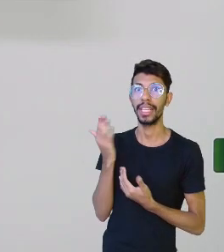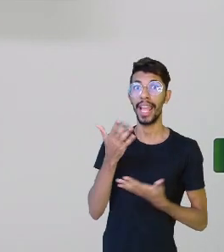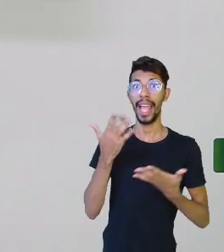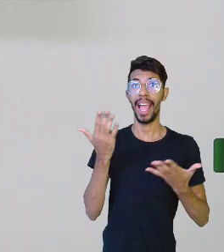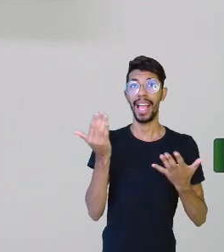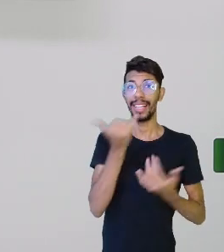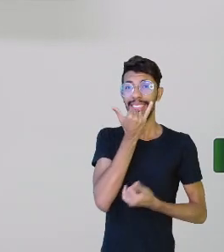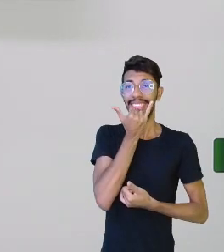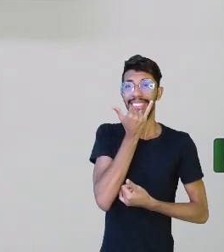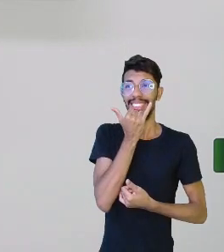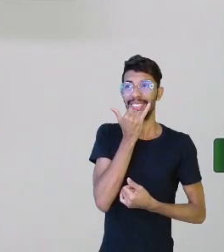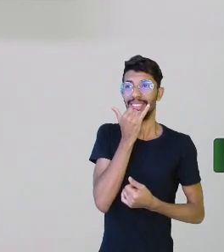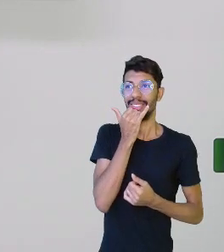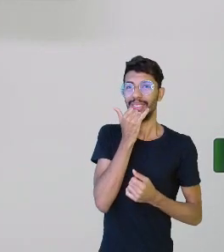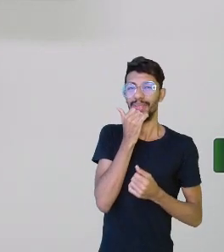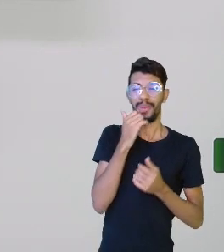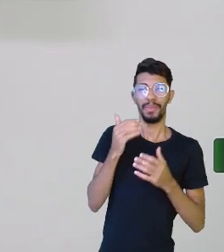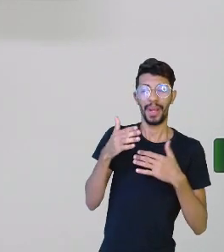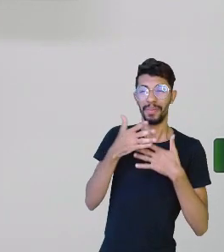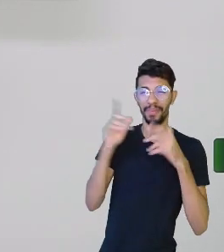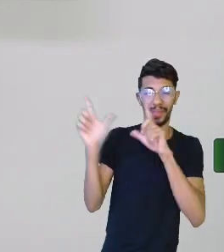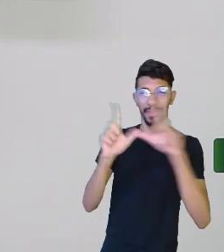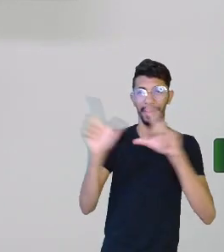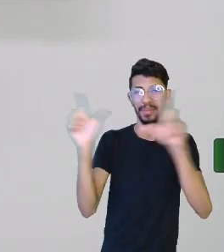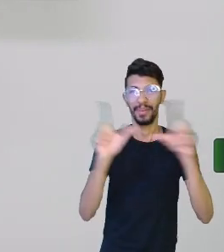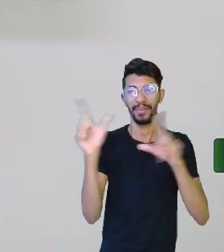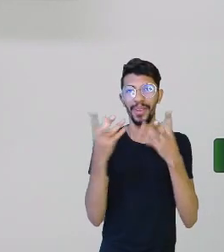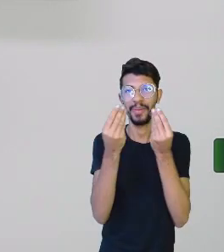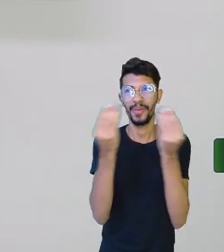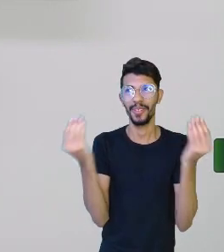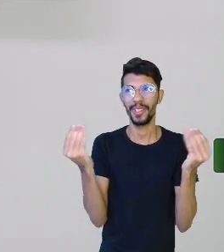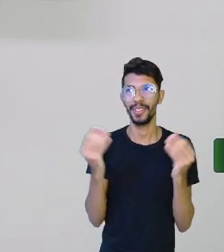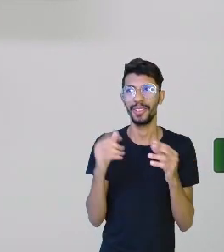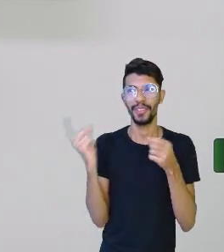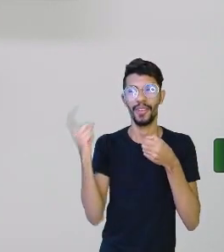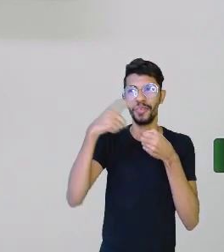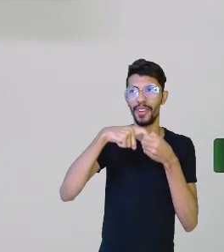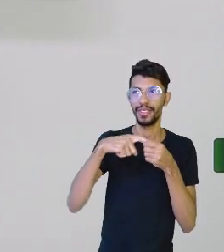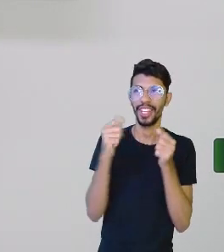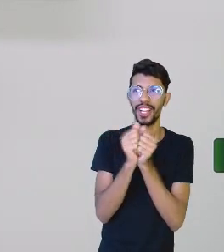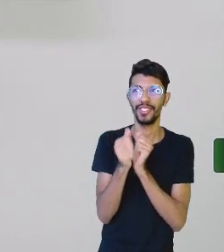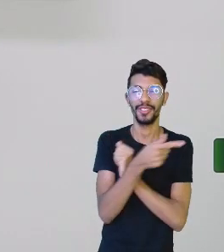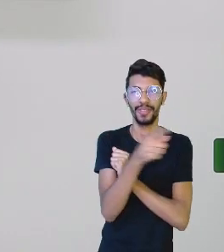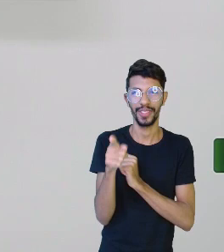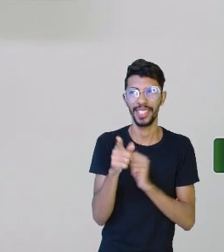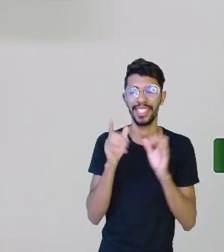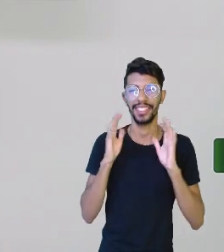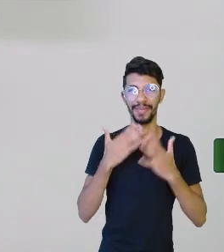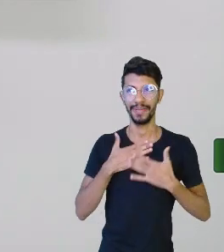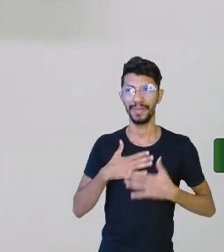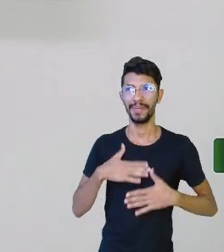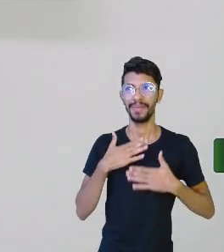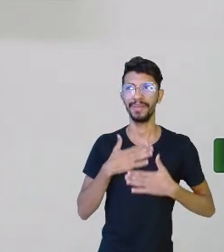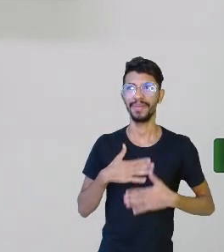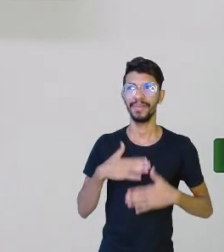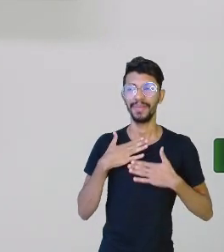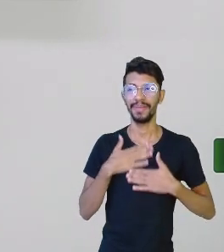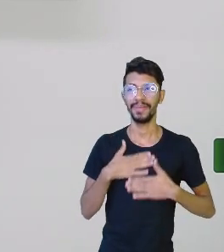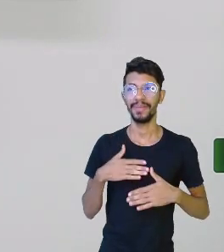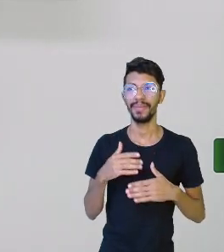Eita, só um minutinho que eu passei demais. Deixa eu retornar aqui com vocês. Olha